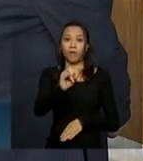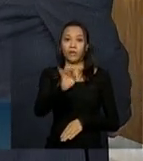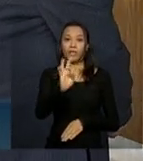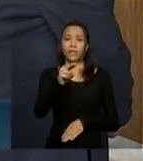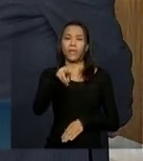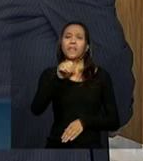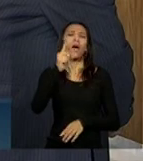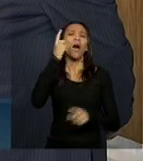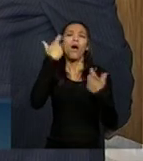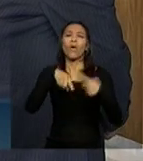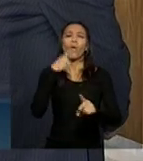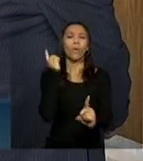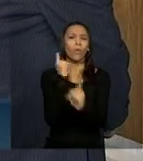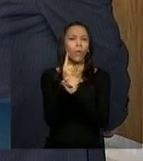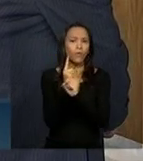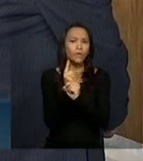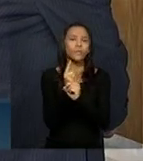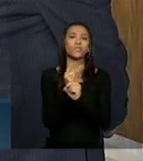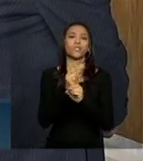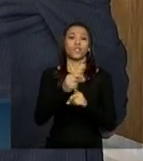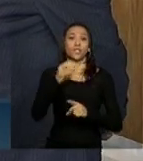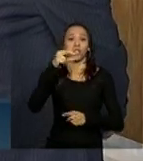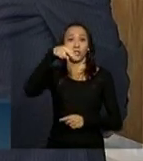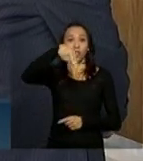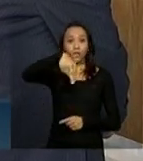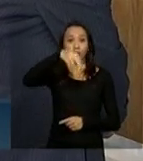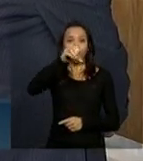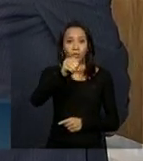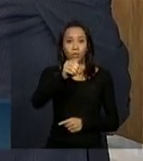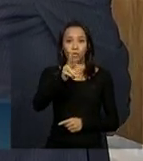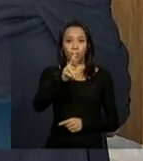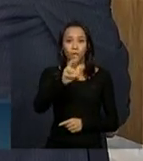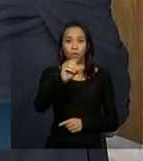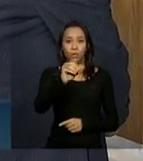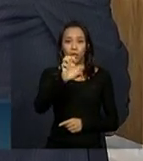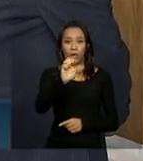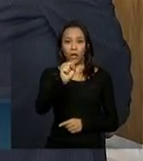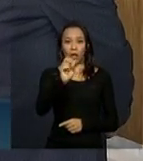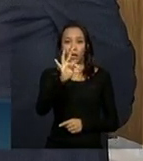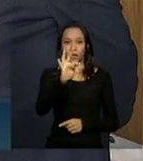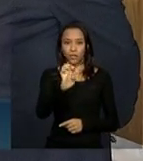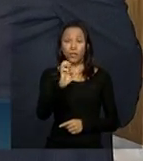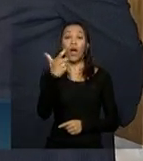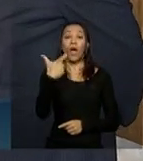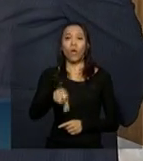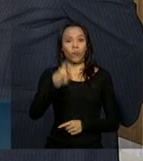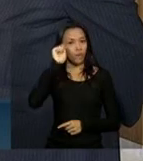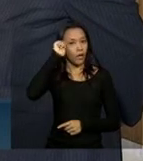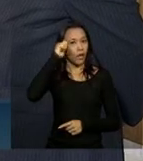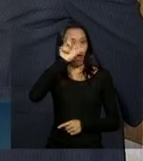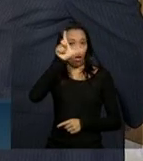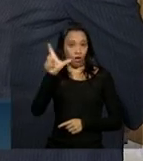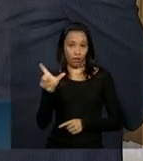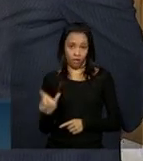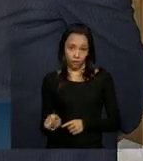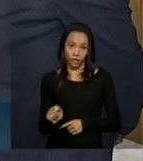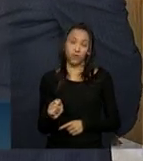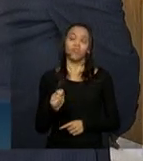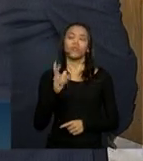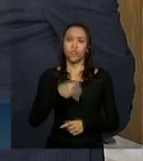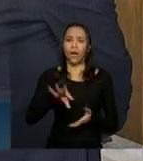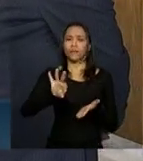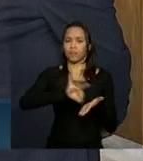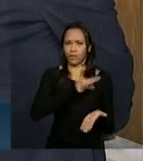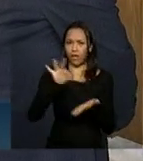no noroeste da África. Brasil e Mauritânia assinaram, em 2012, acordos em que o Brasil